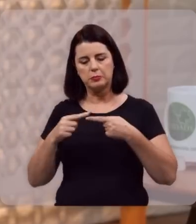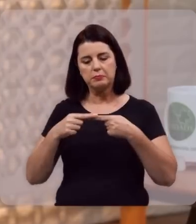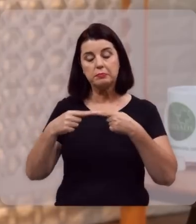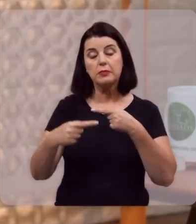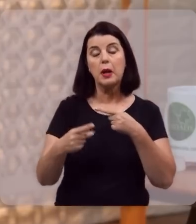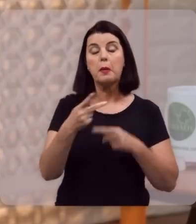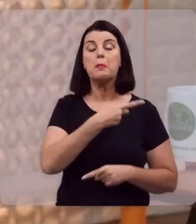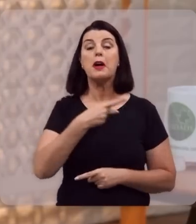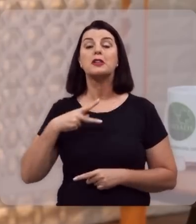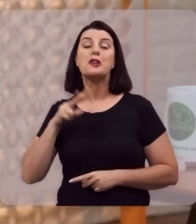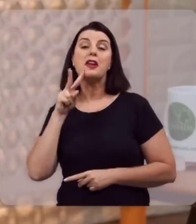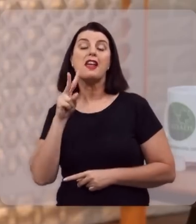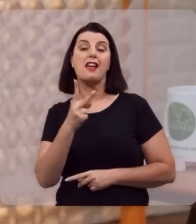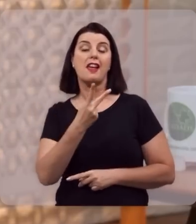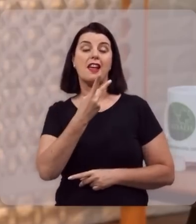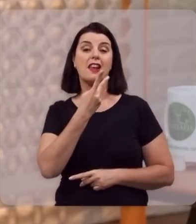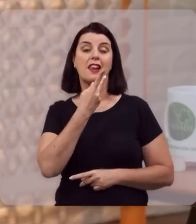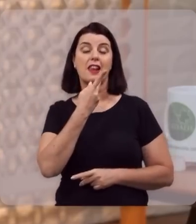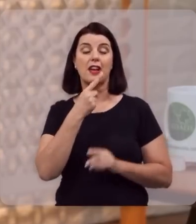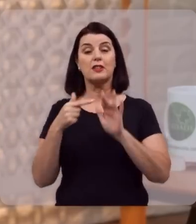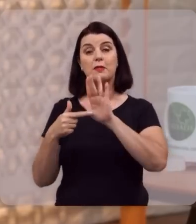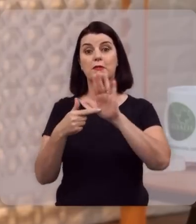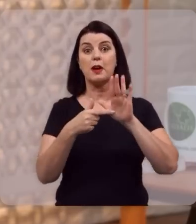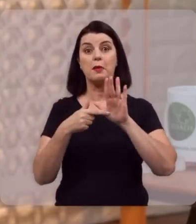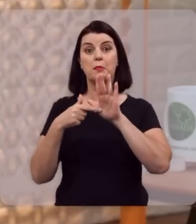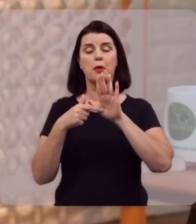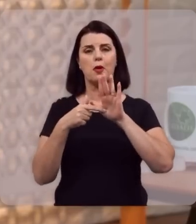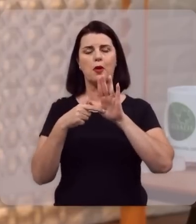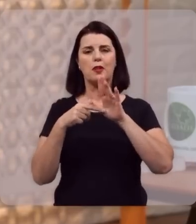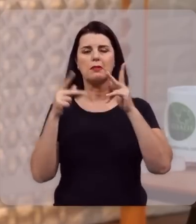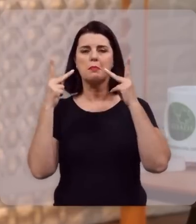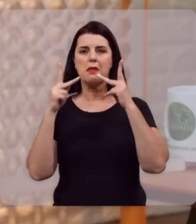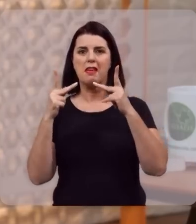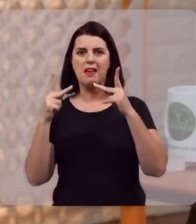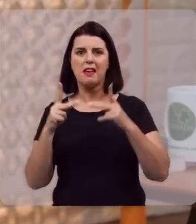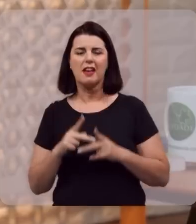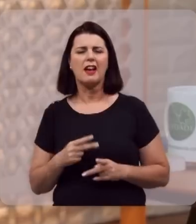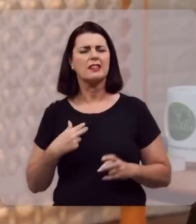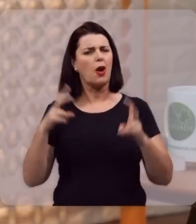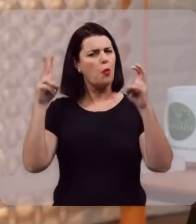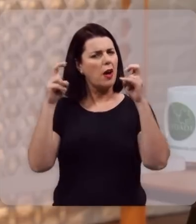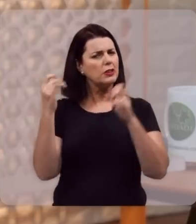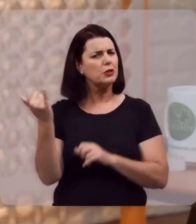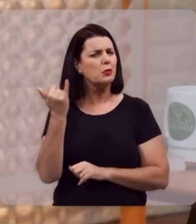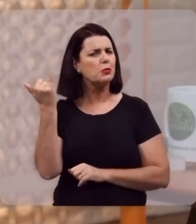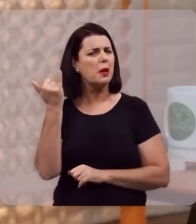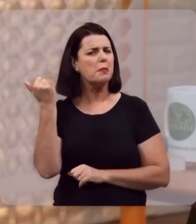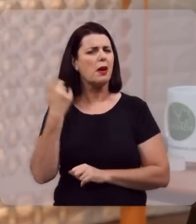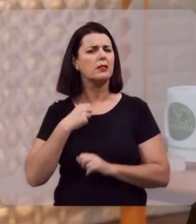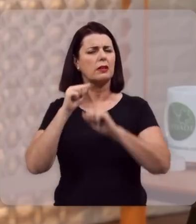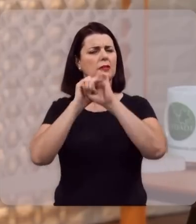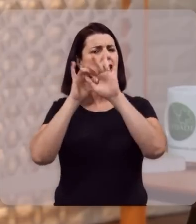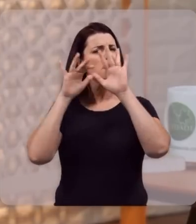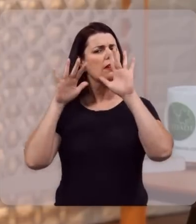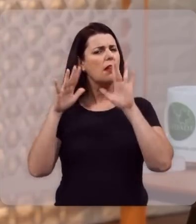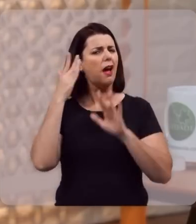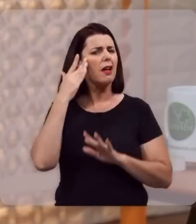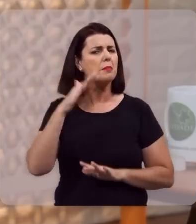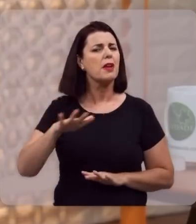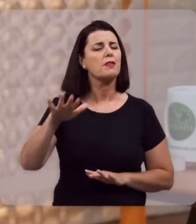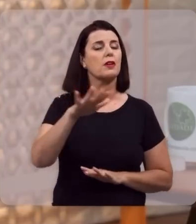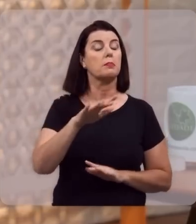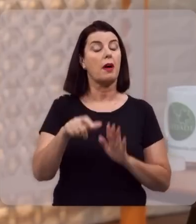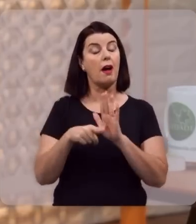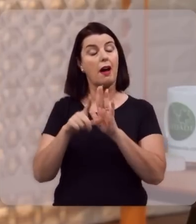pouquinho o reverendo Hernandes Dias Lopes trará a mensagem sobre esse assunto. Tenho certeza ela será esclarecedora,